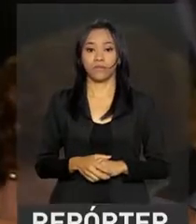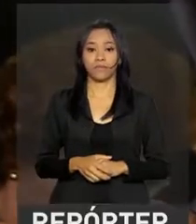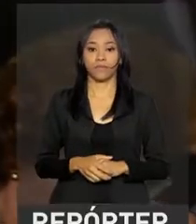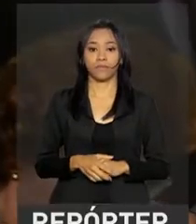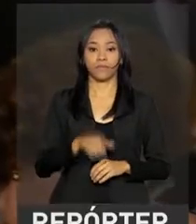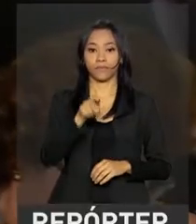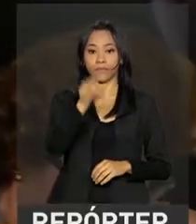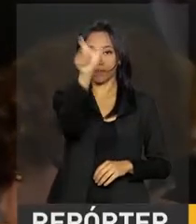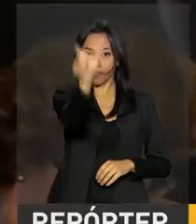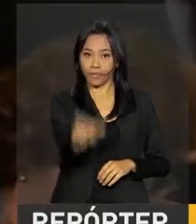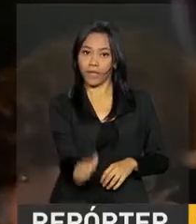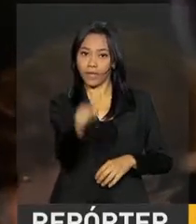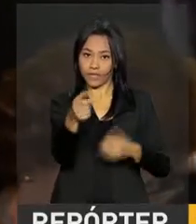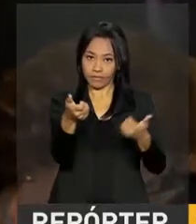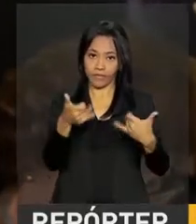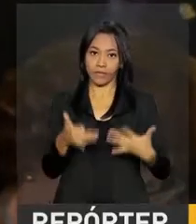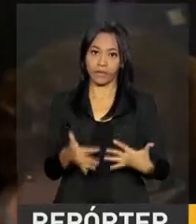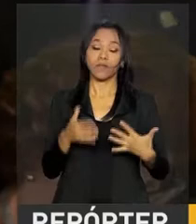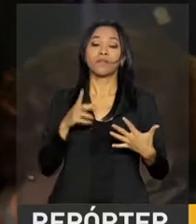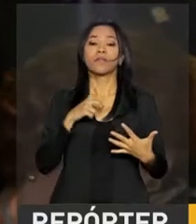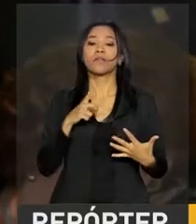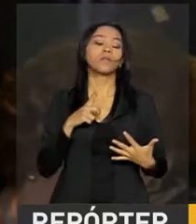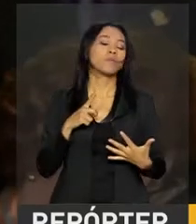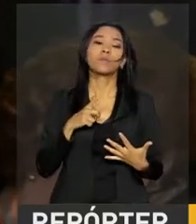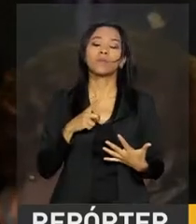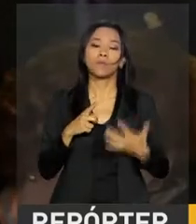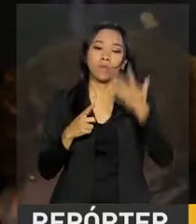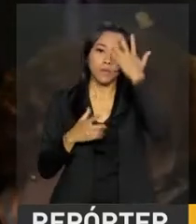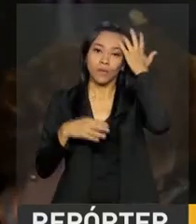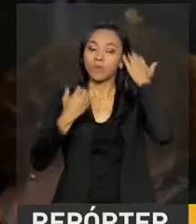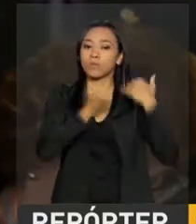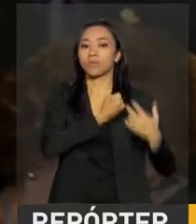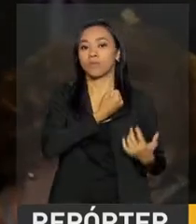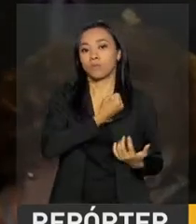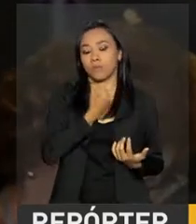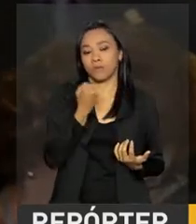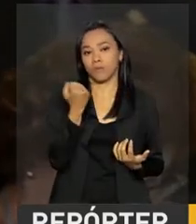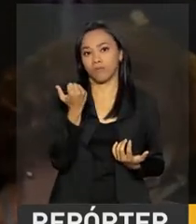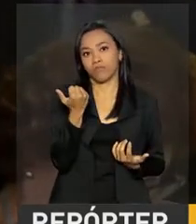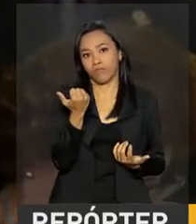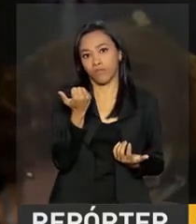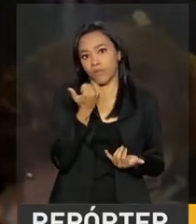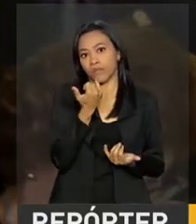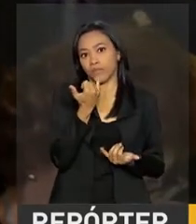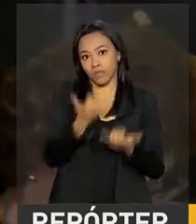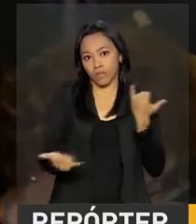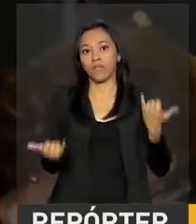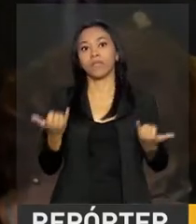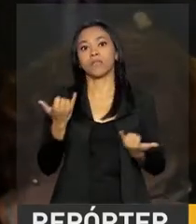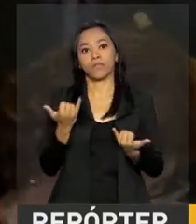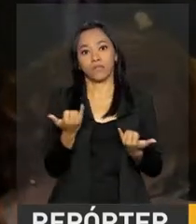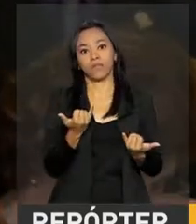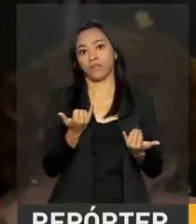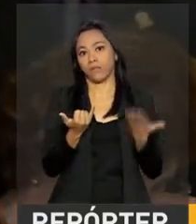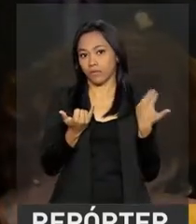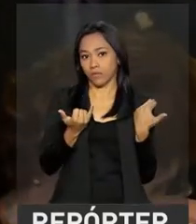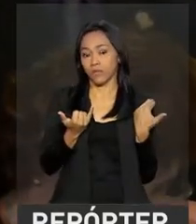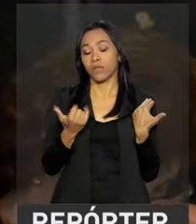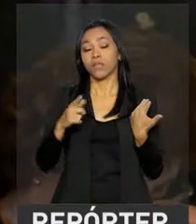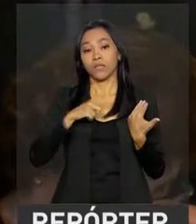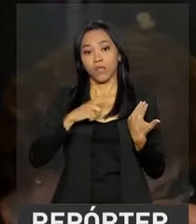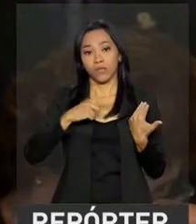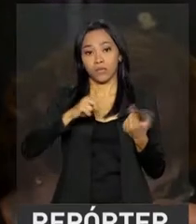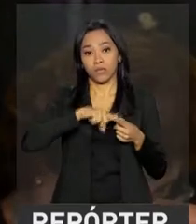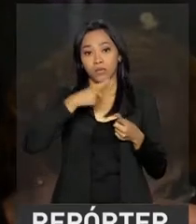nós temos hoje um número semelhante objetivo naquele momento temos apoio muito maior da sociedade